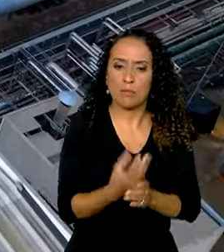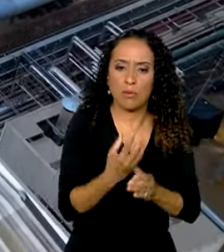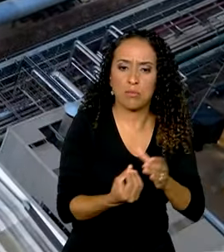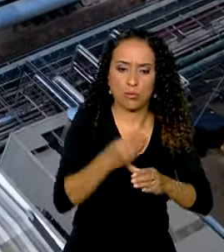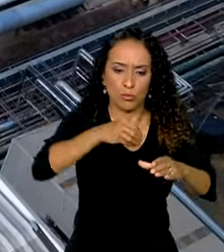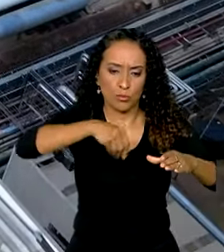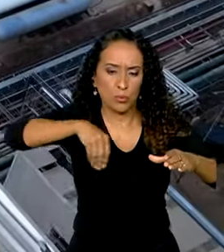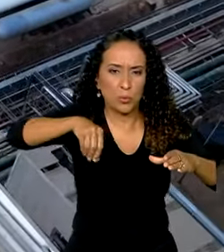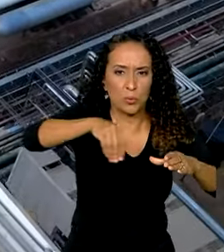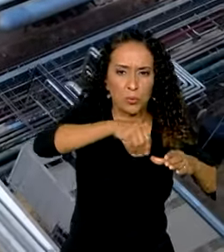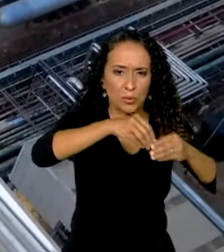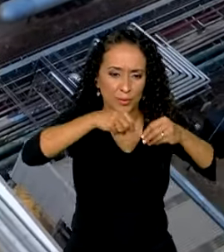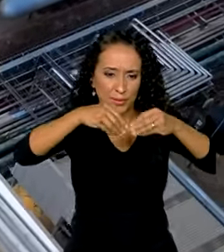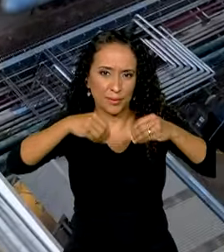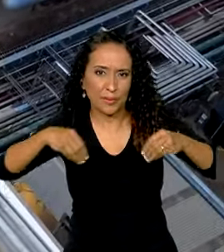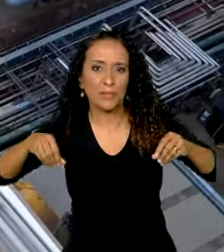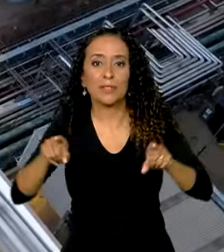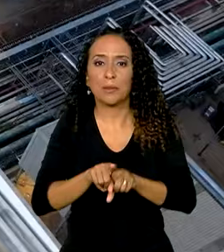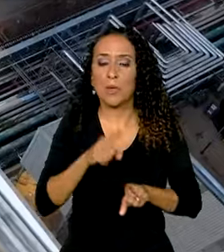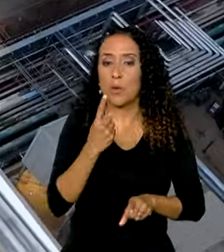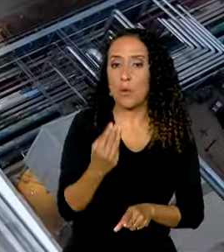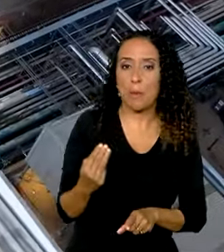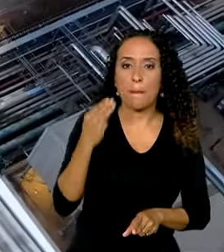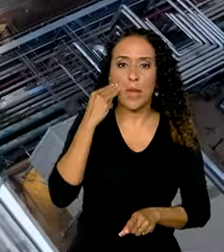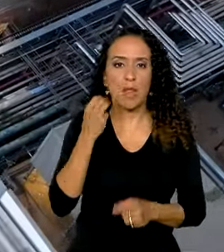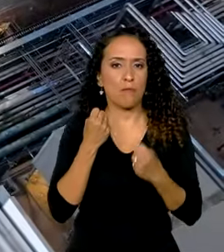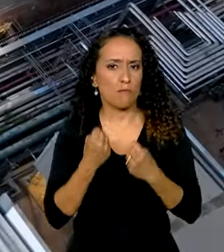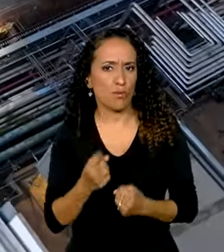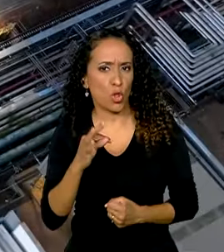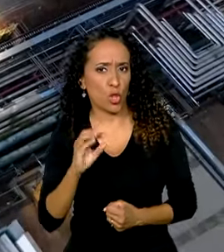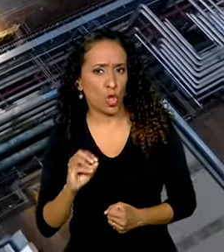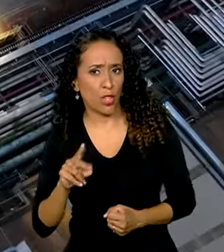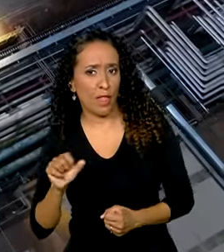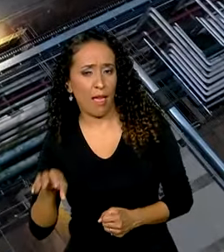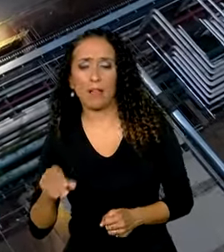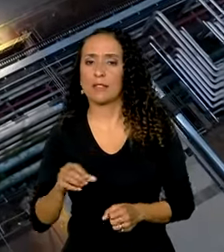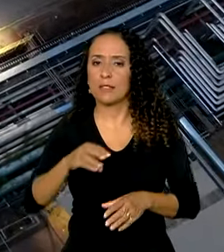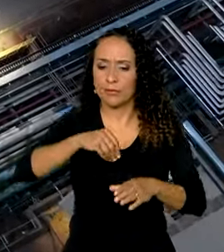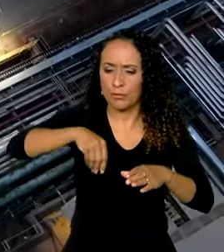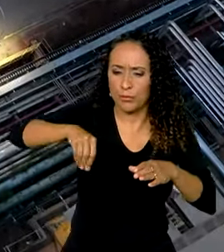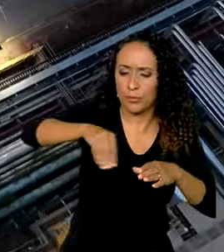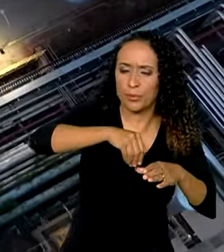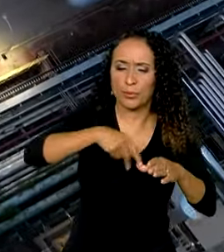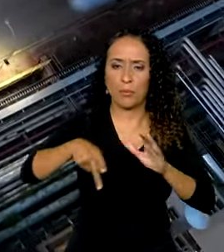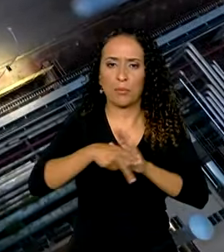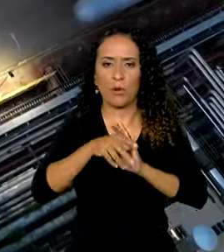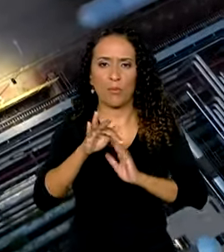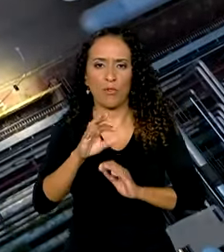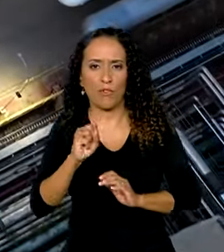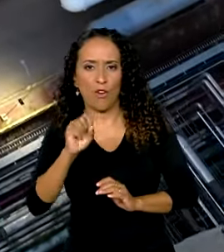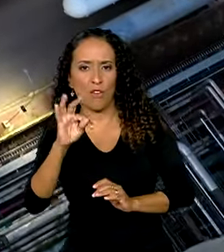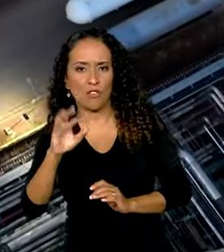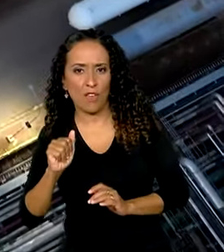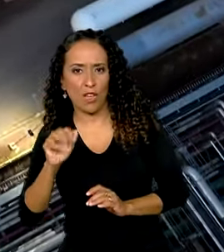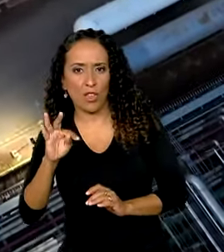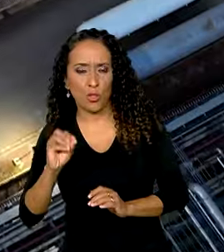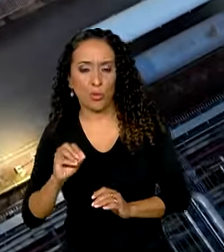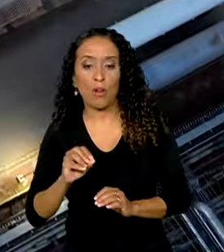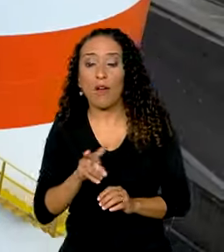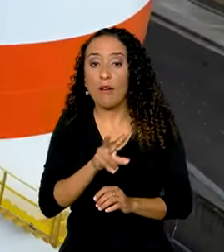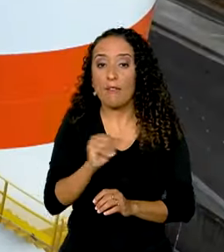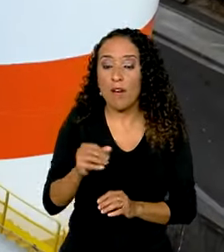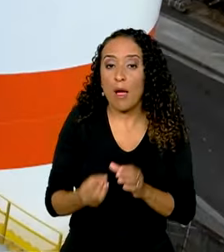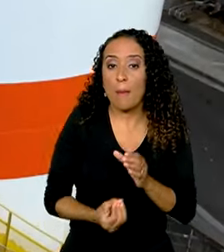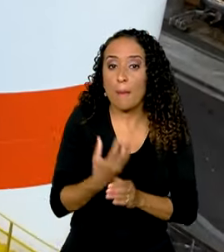fertilizantes granulados. Além de 1 milhão de toneladas de fertilizantes fosfatados, a planta industrial vai